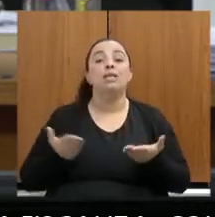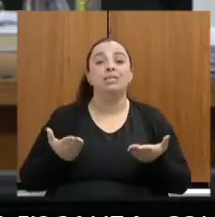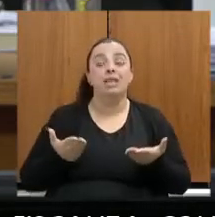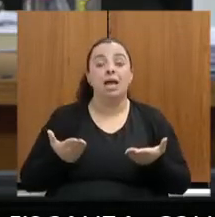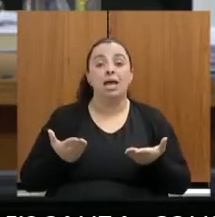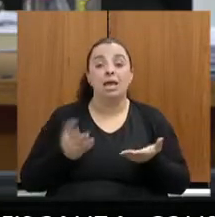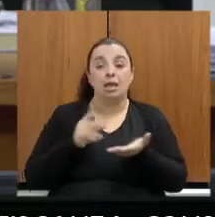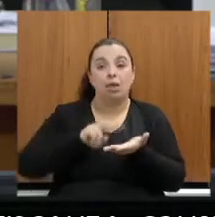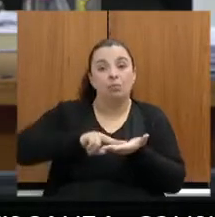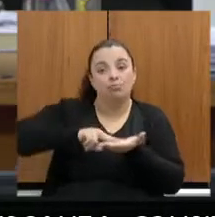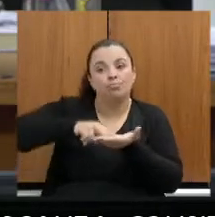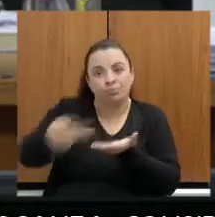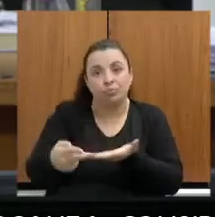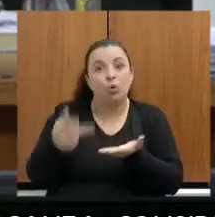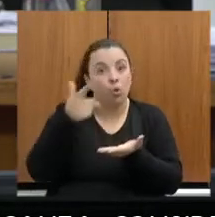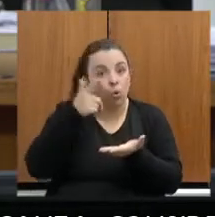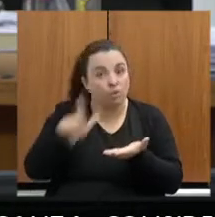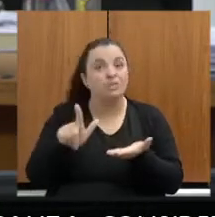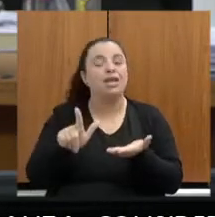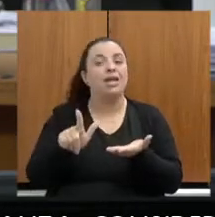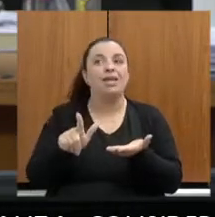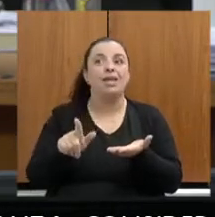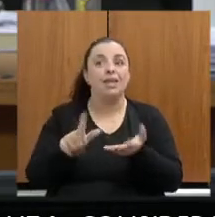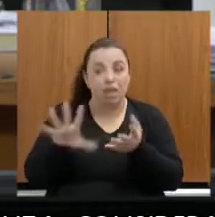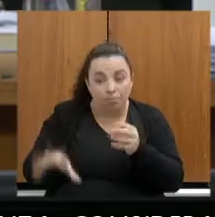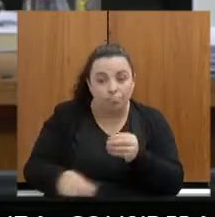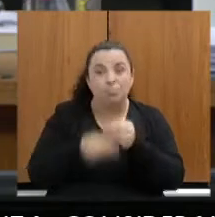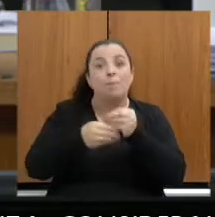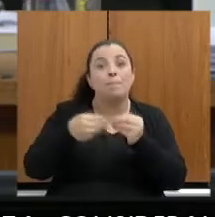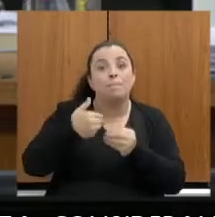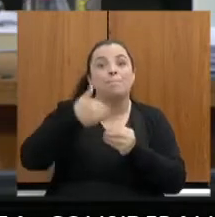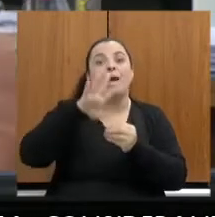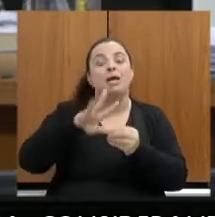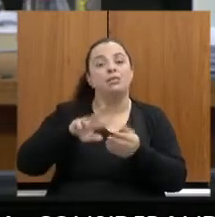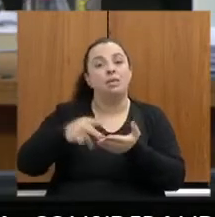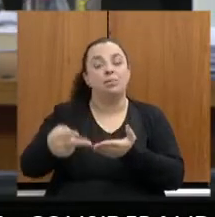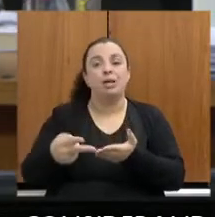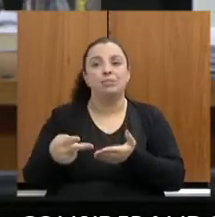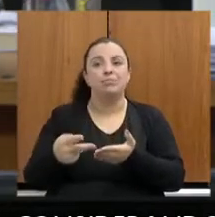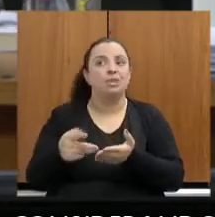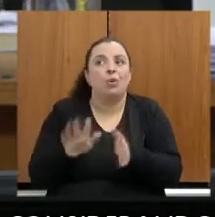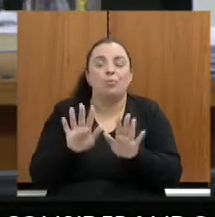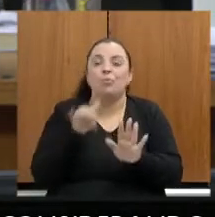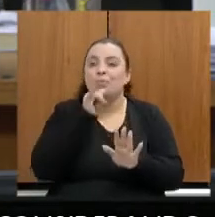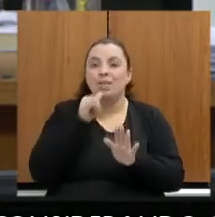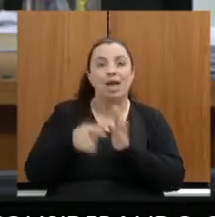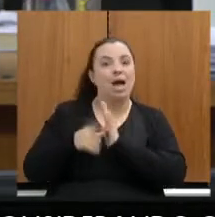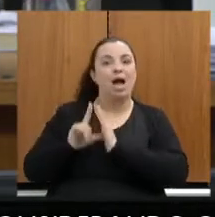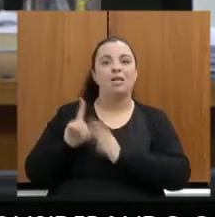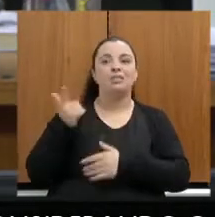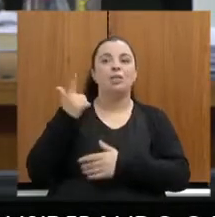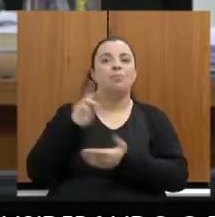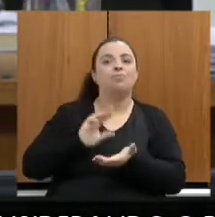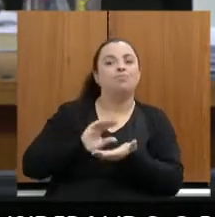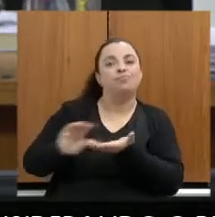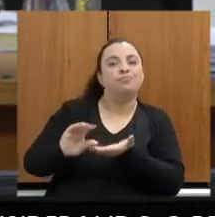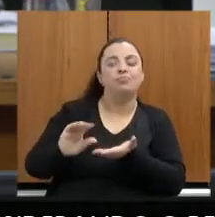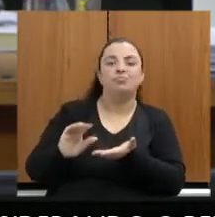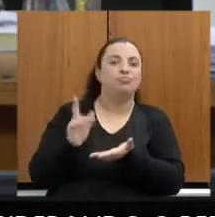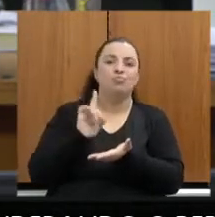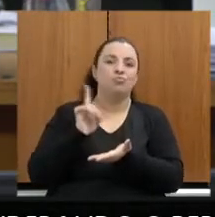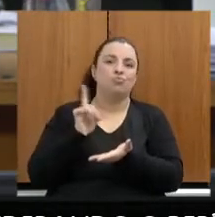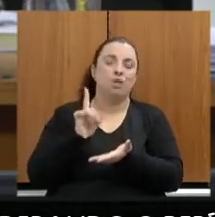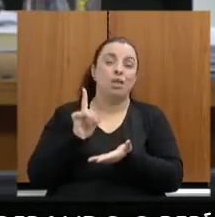repasse vocês entenderem em nunca se passou o valor completo da atenção primária como tá passando pelos municípios